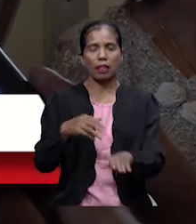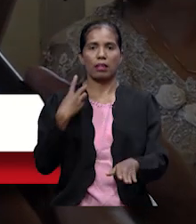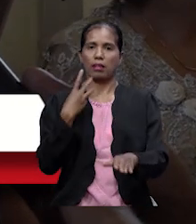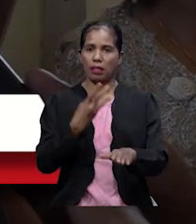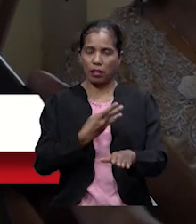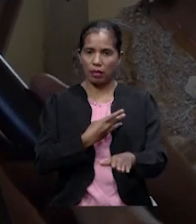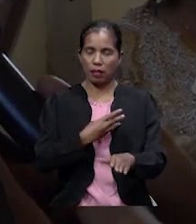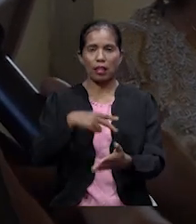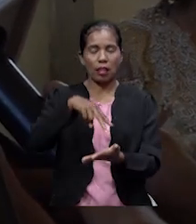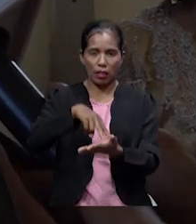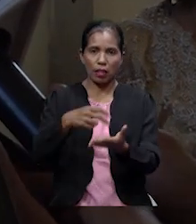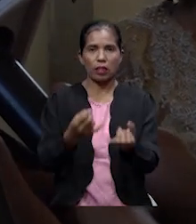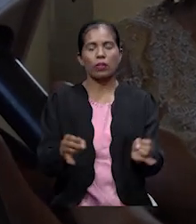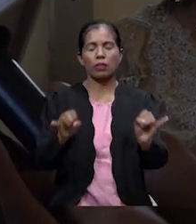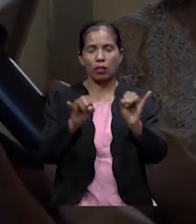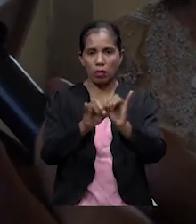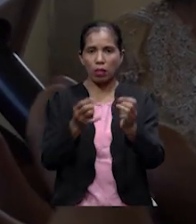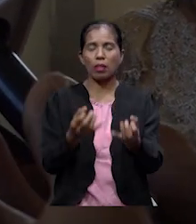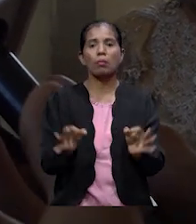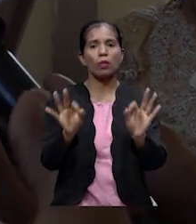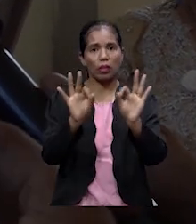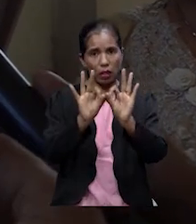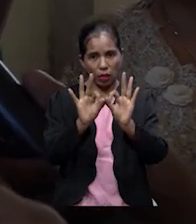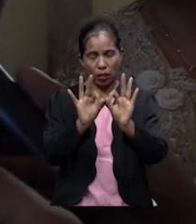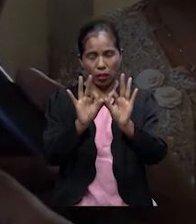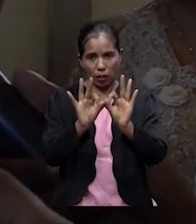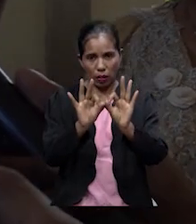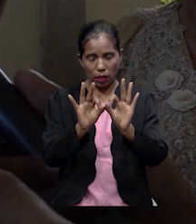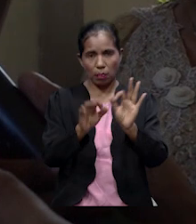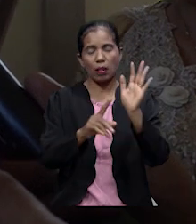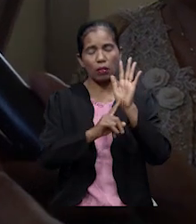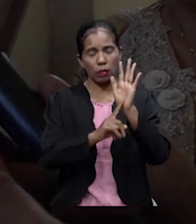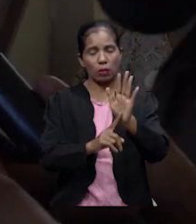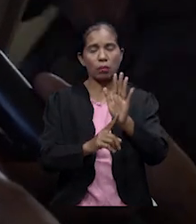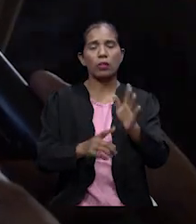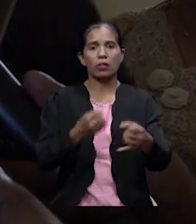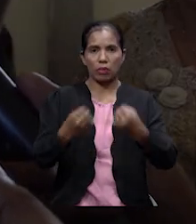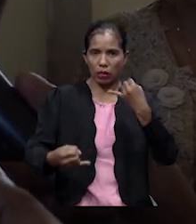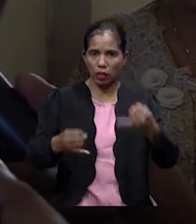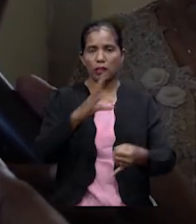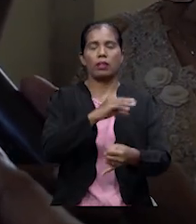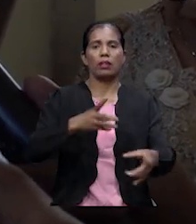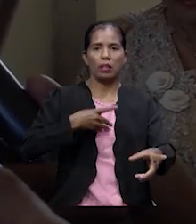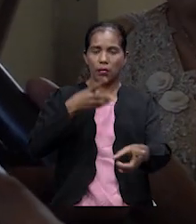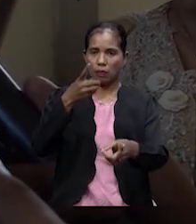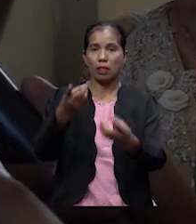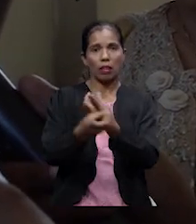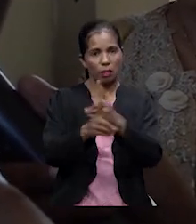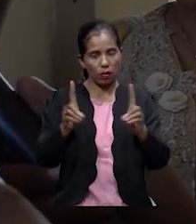Hari instituição ida, que é importante pilar bote da justiça, da democracia.